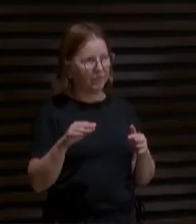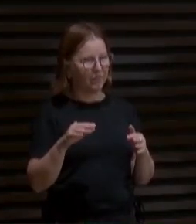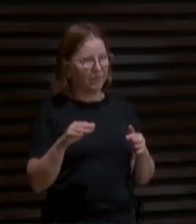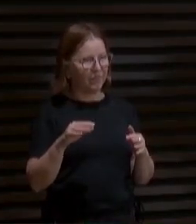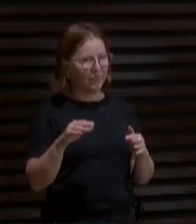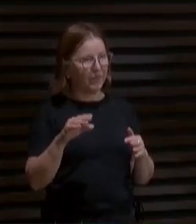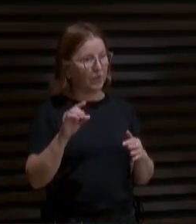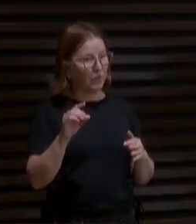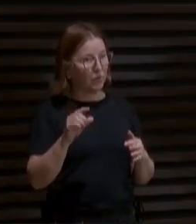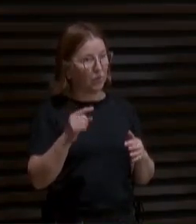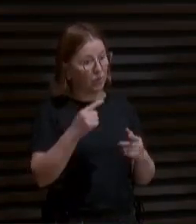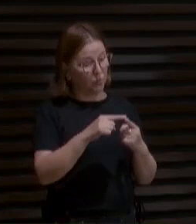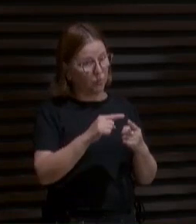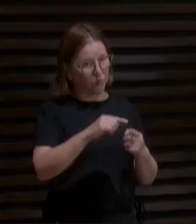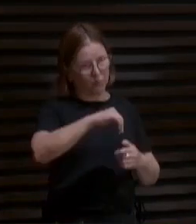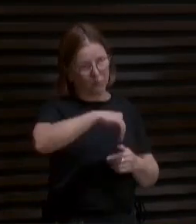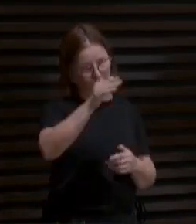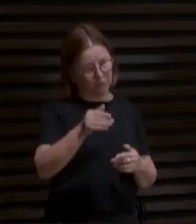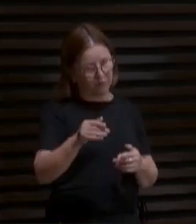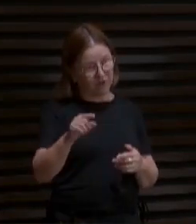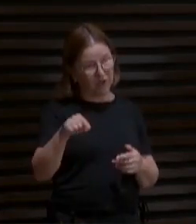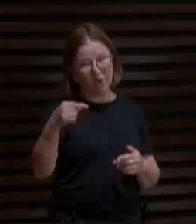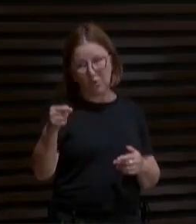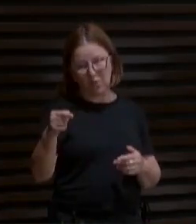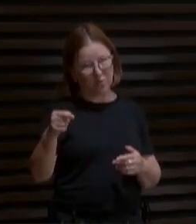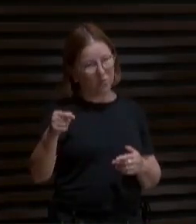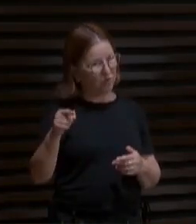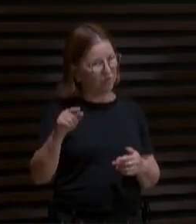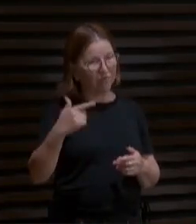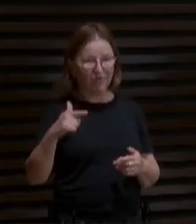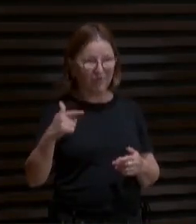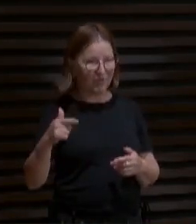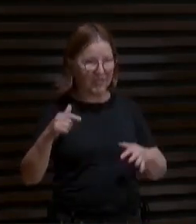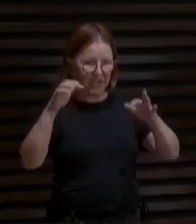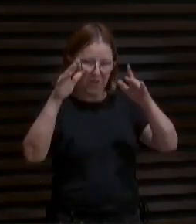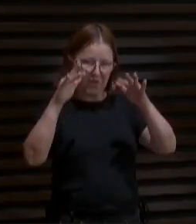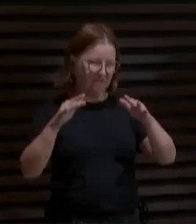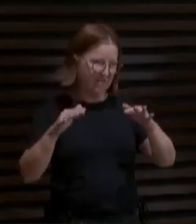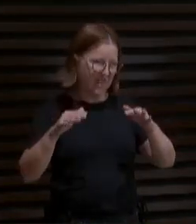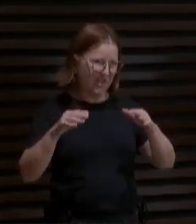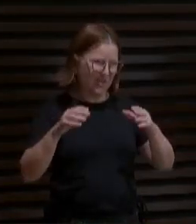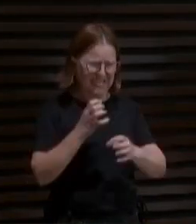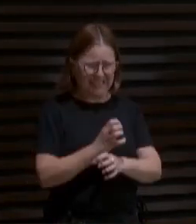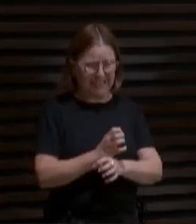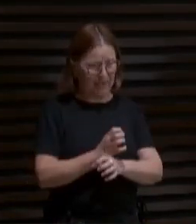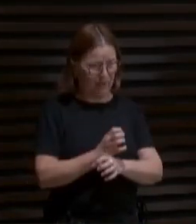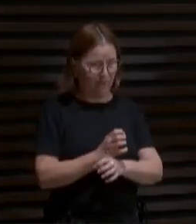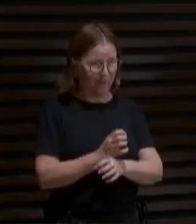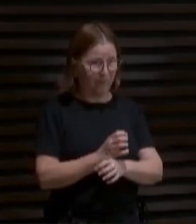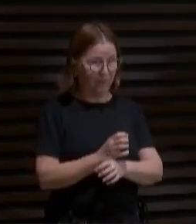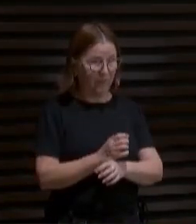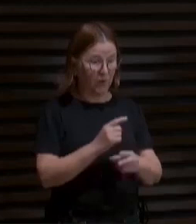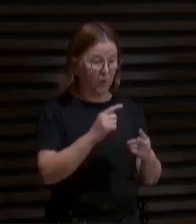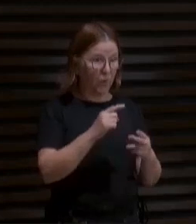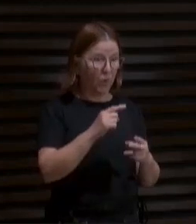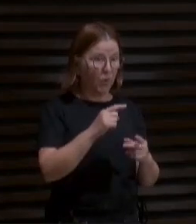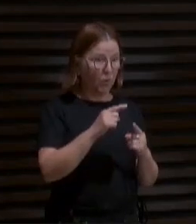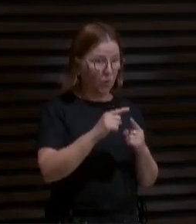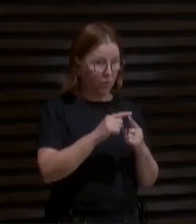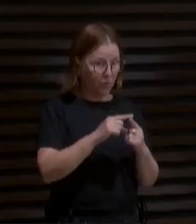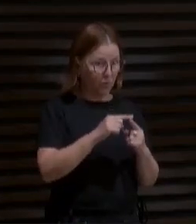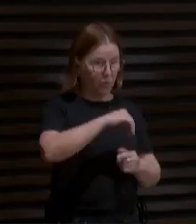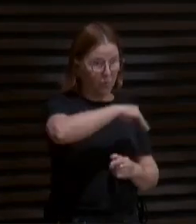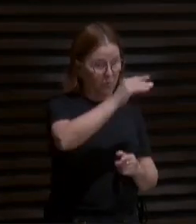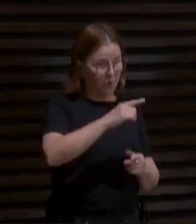sul. Aqui tem vida, aqui tem morte. E essas duas realidades espirituais estão